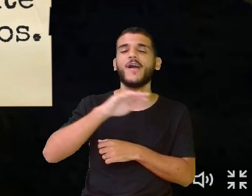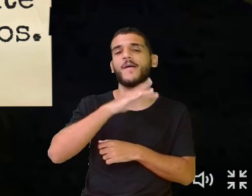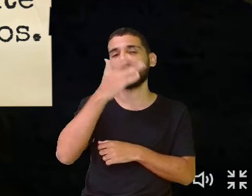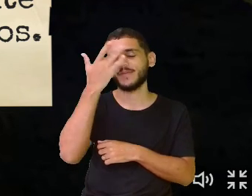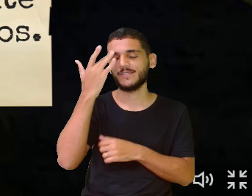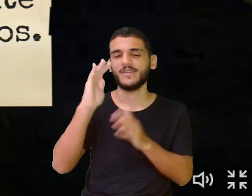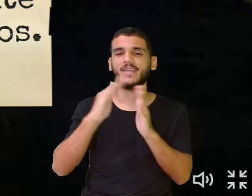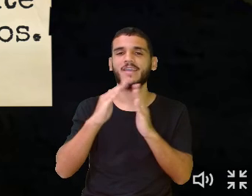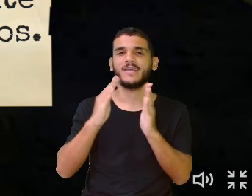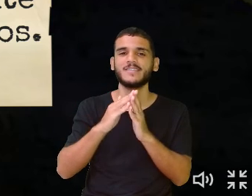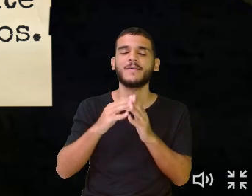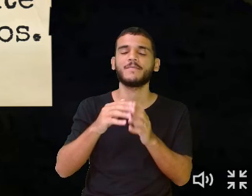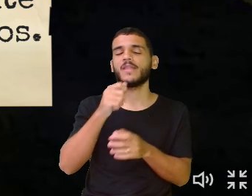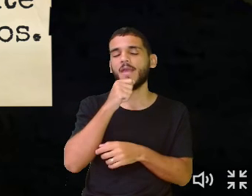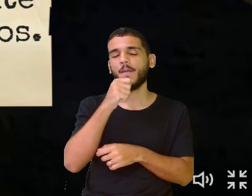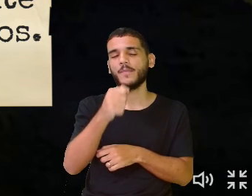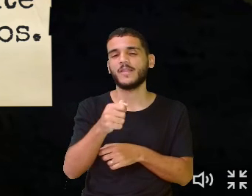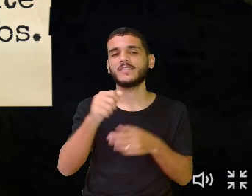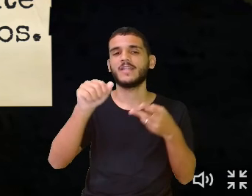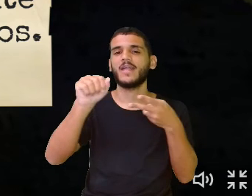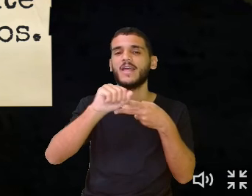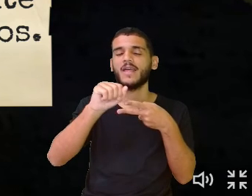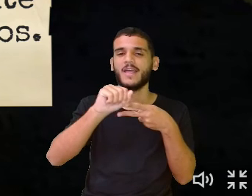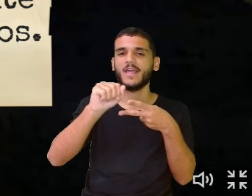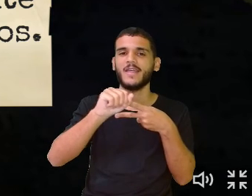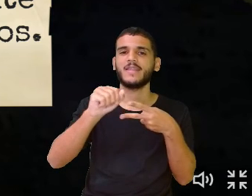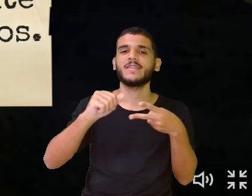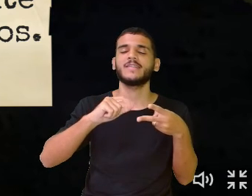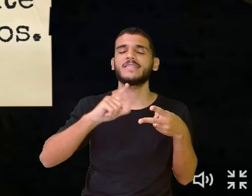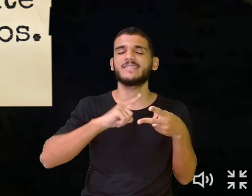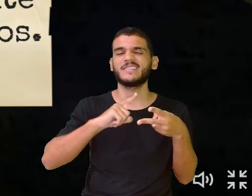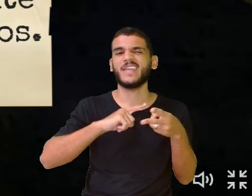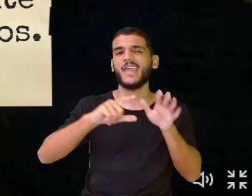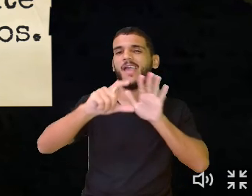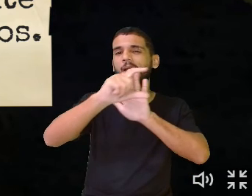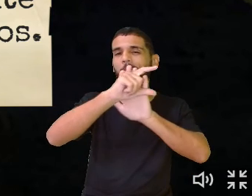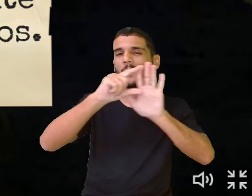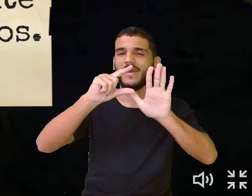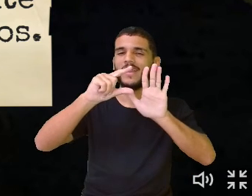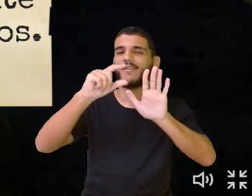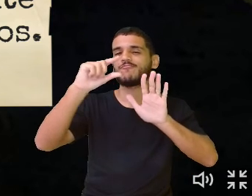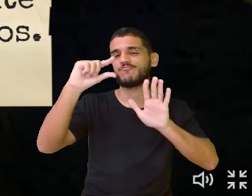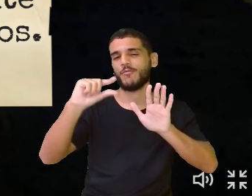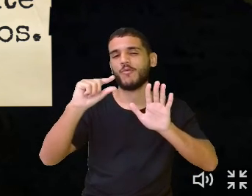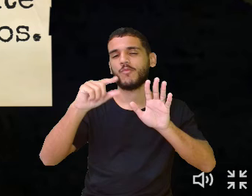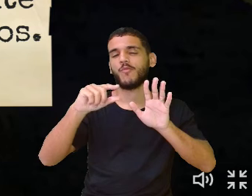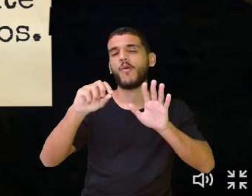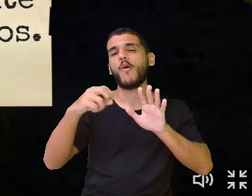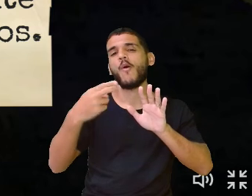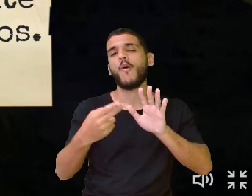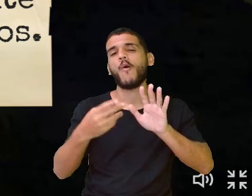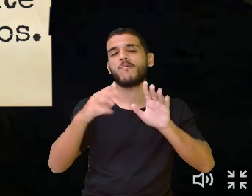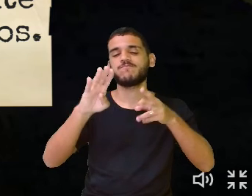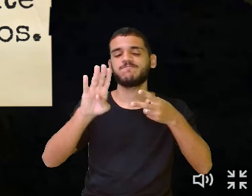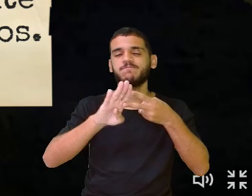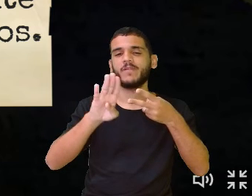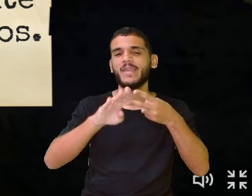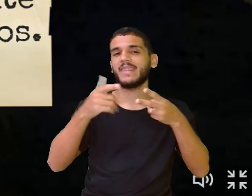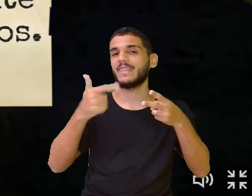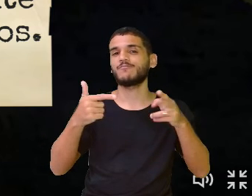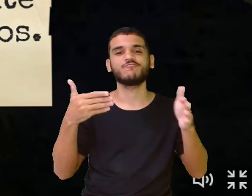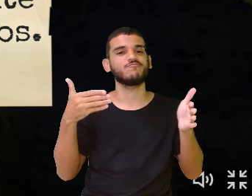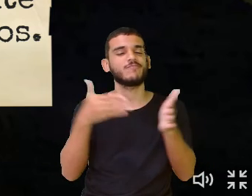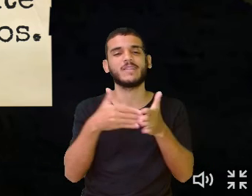Na reportagem, letra A, tem poucos parágrafos, tem que ser mais curta. Ou letra B, não há limite de parágrafos. Pode